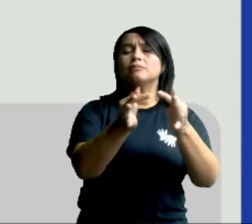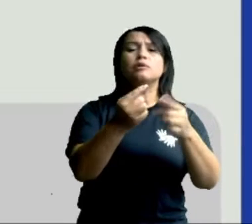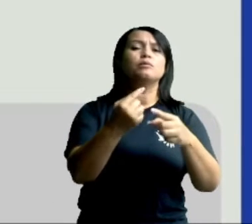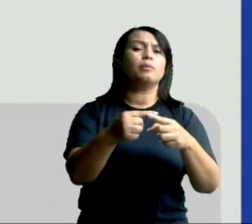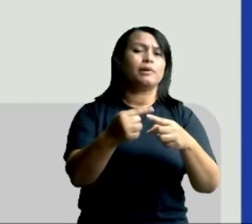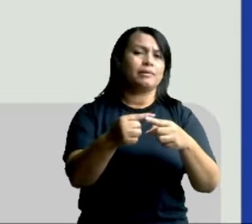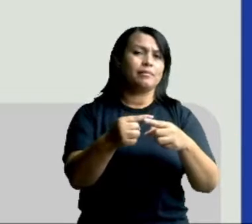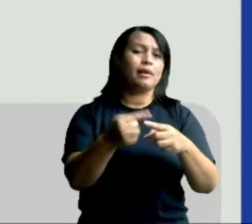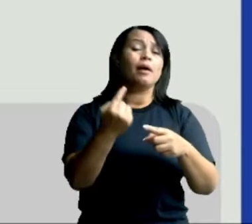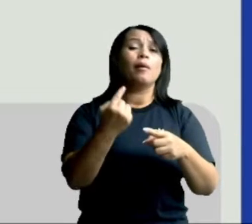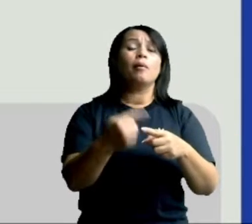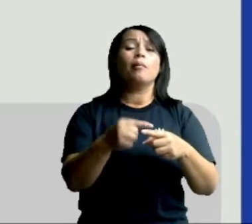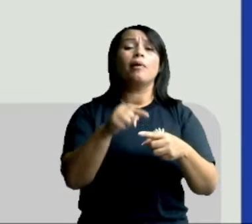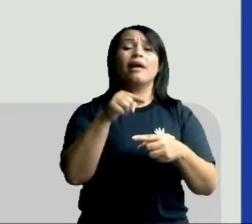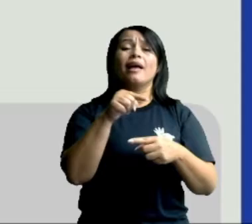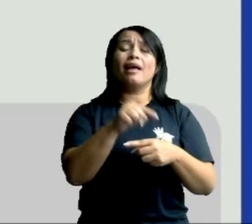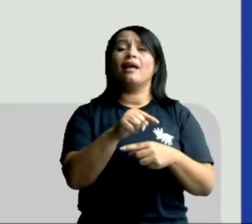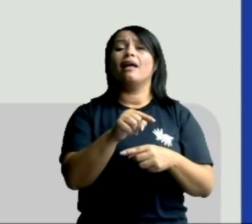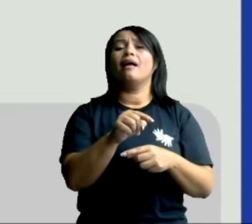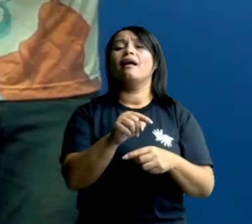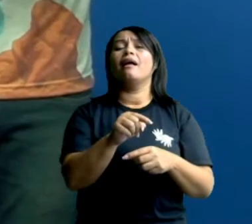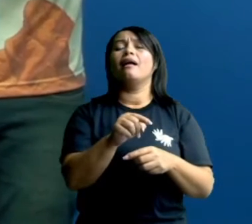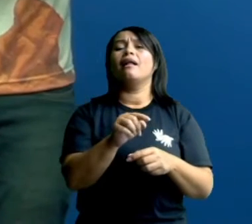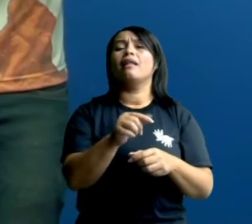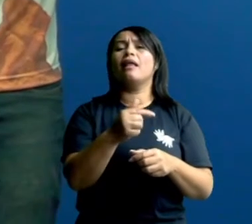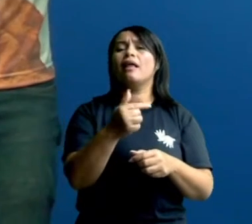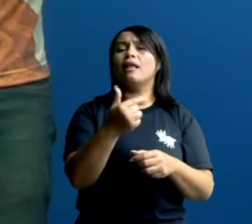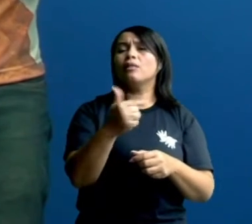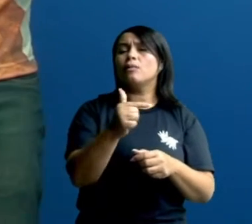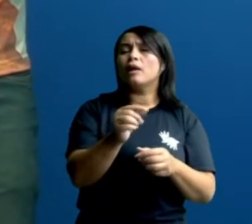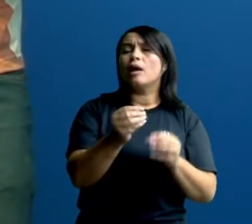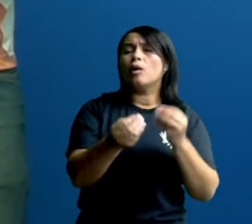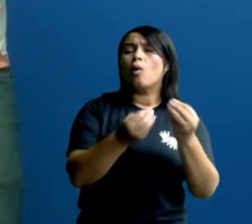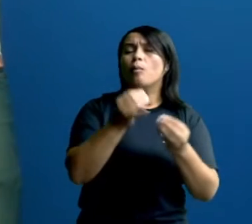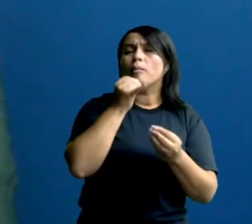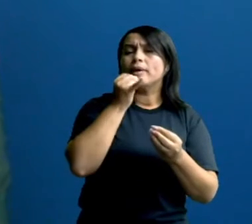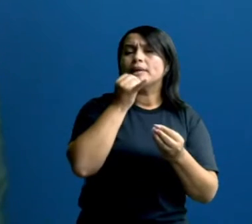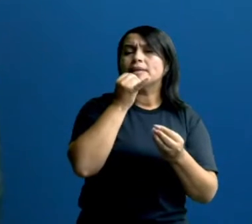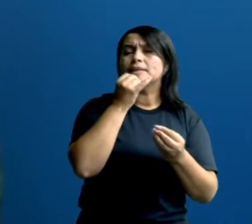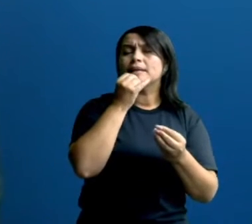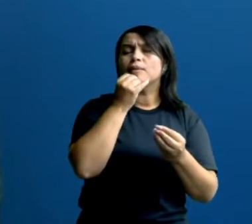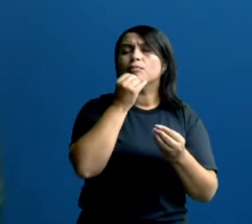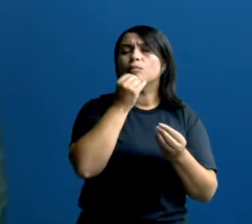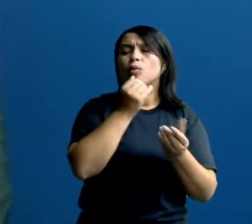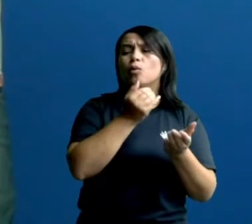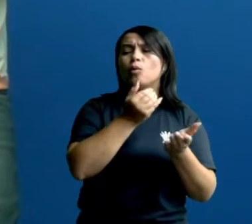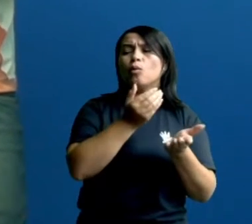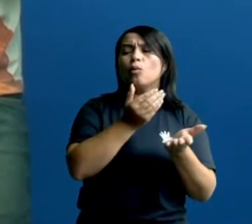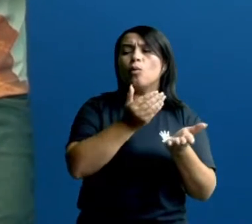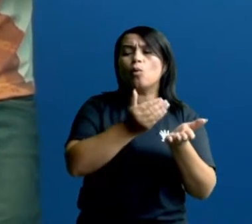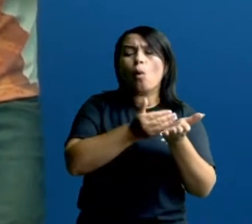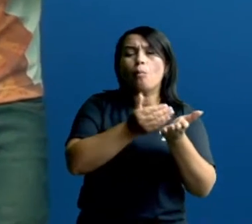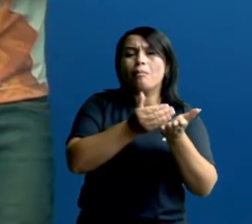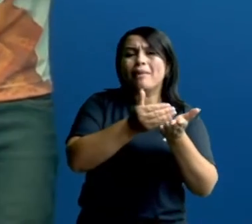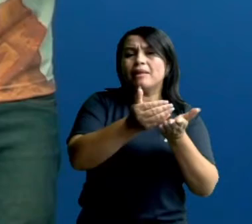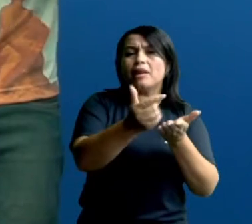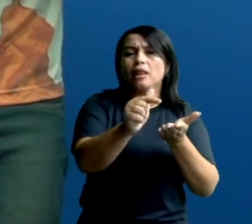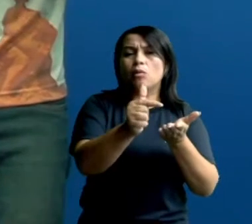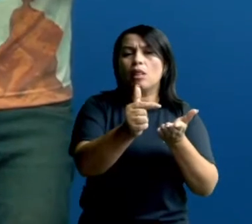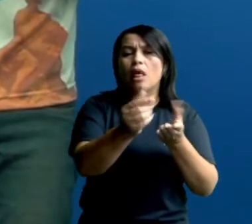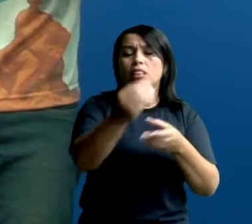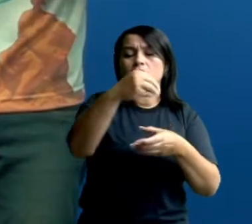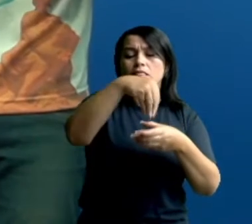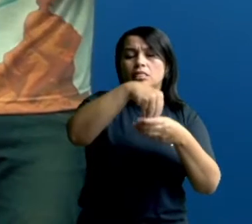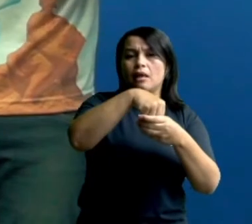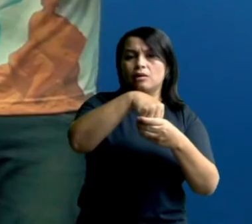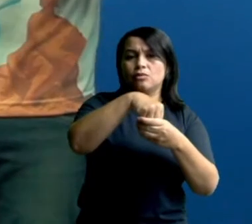Por quê? Ela não vai ser compartimentalizada, ela não vai ter compartimentos. No seu interior, ela não vai ter